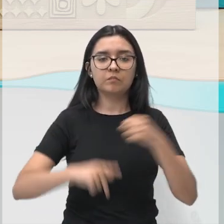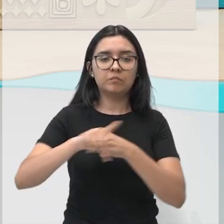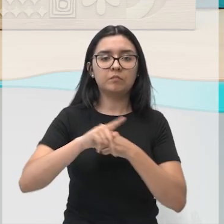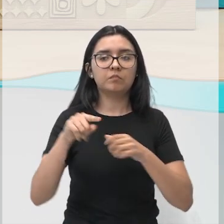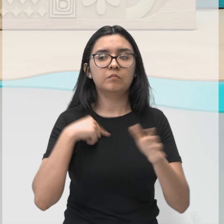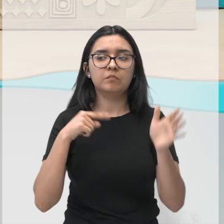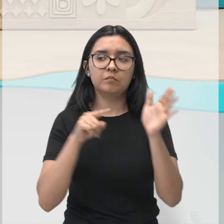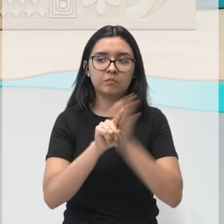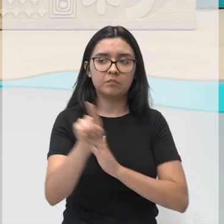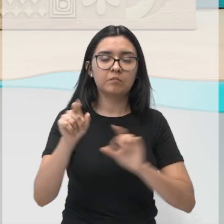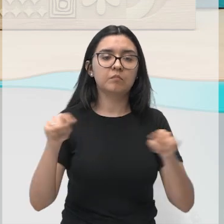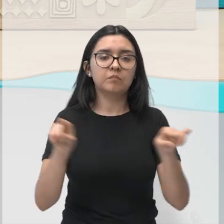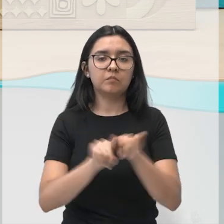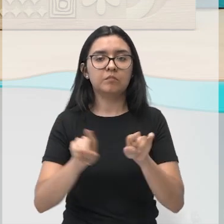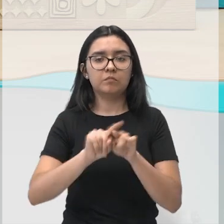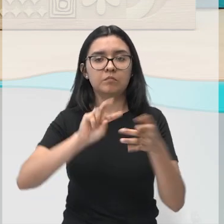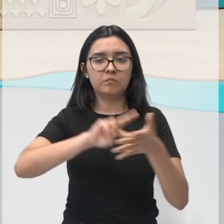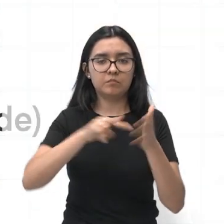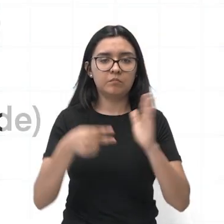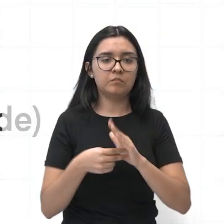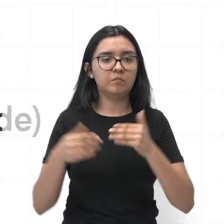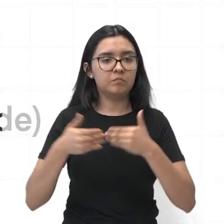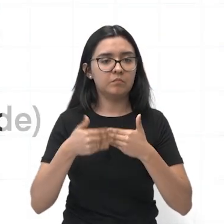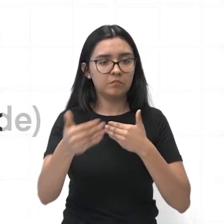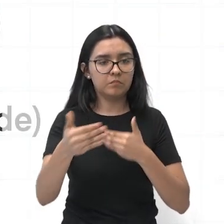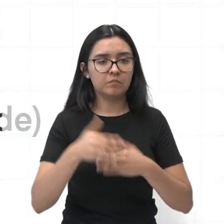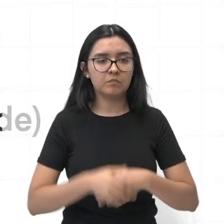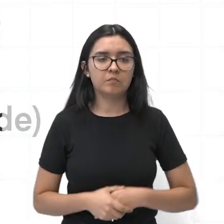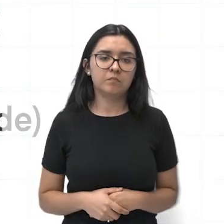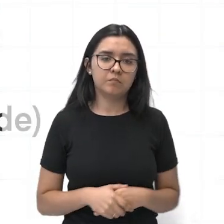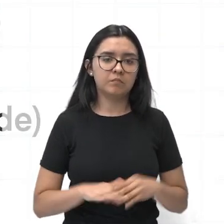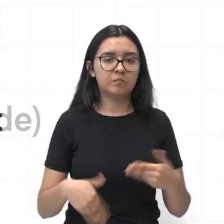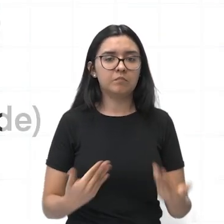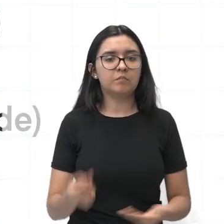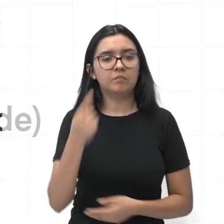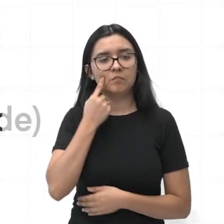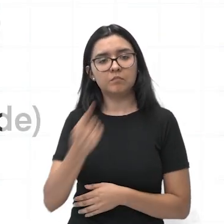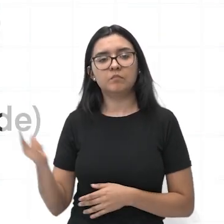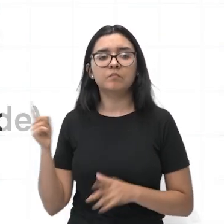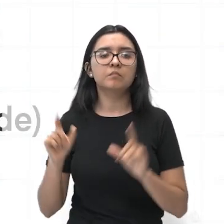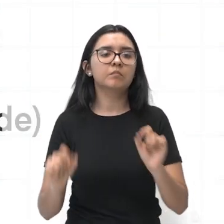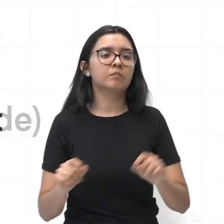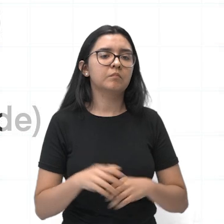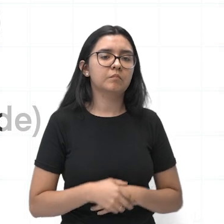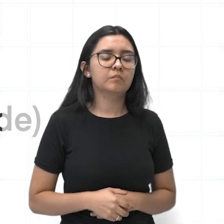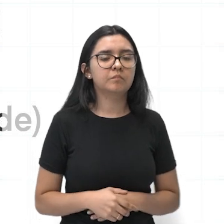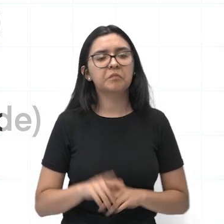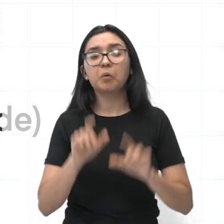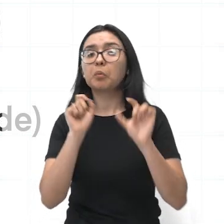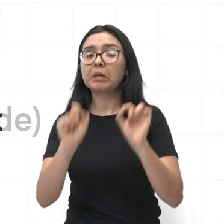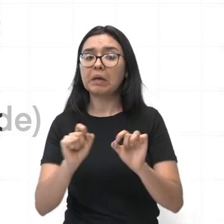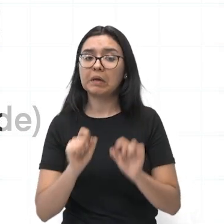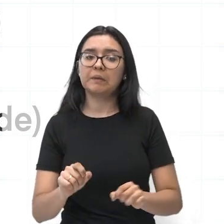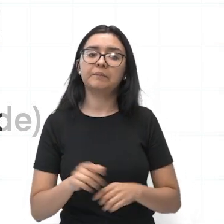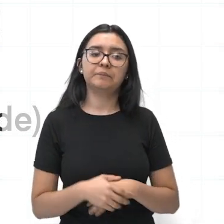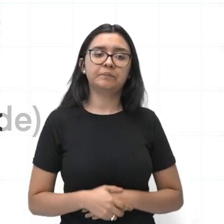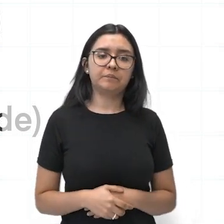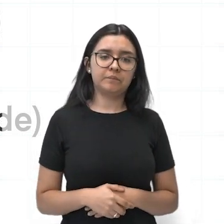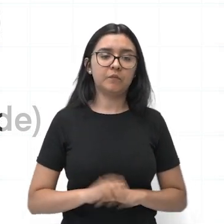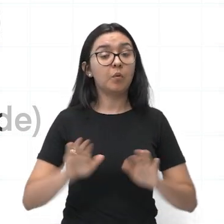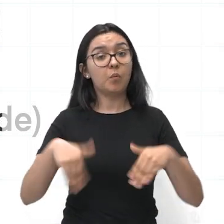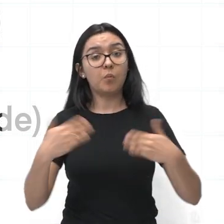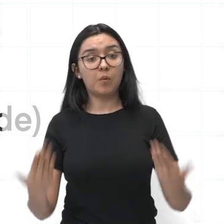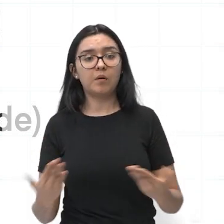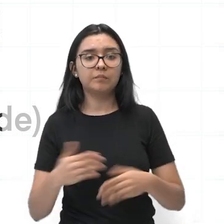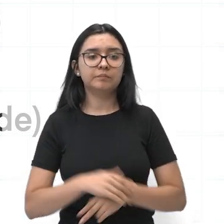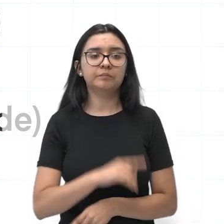interrogativos e os seus significados. Pay attention. E vejam que eu tenho o what, que é o que, o